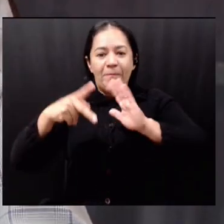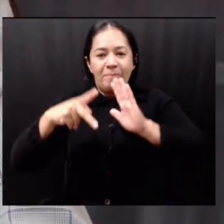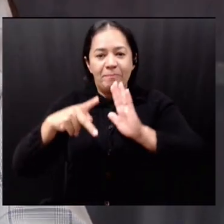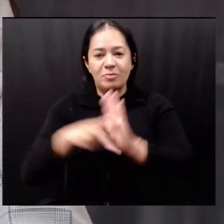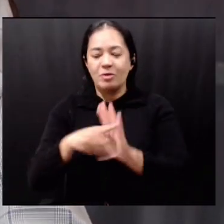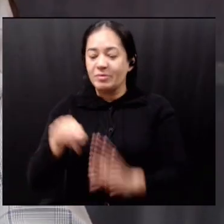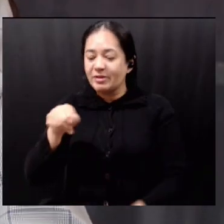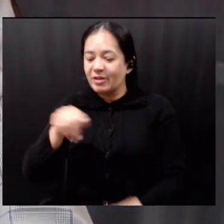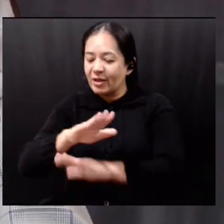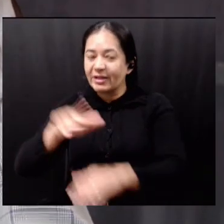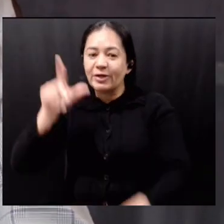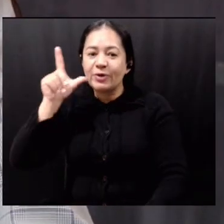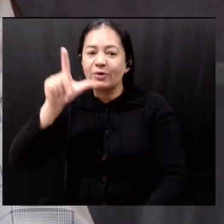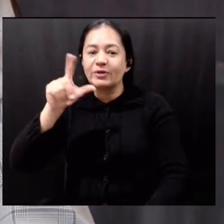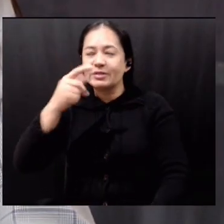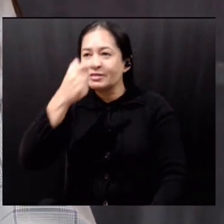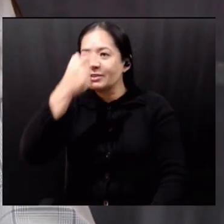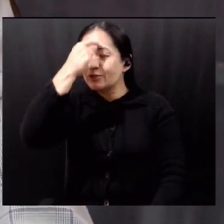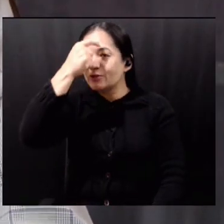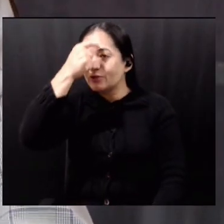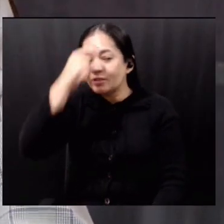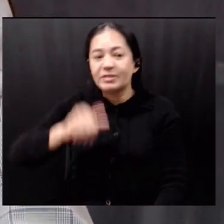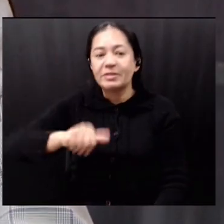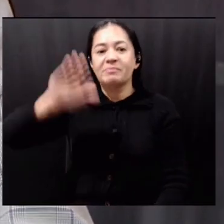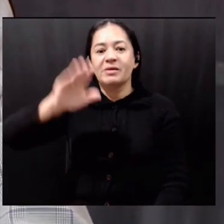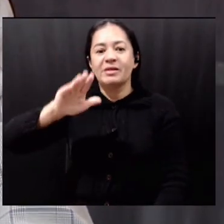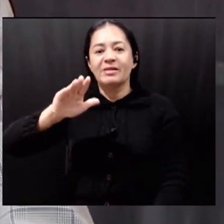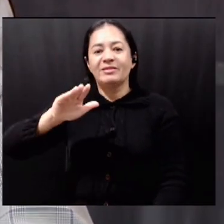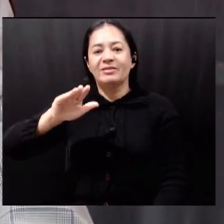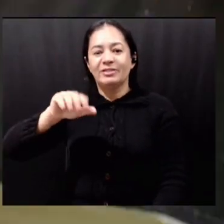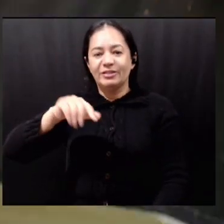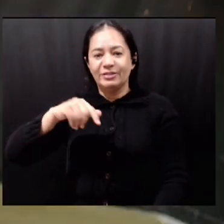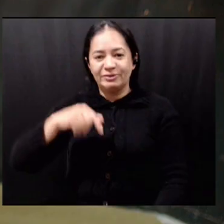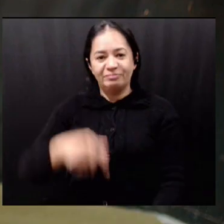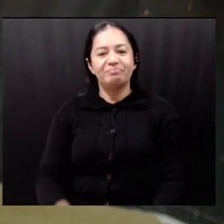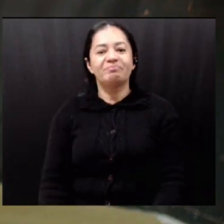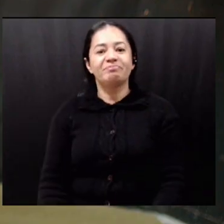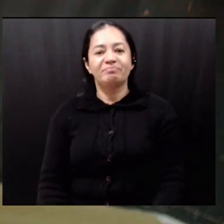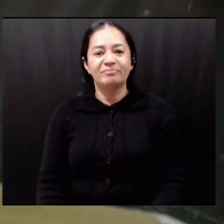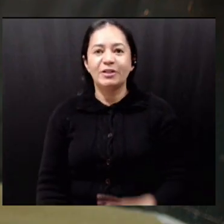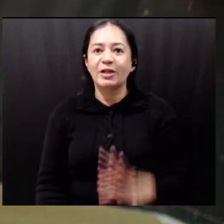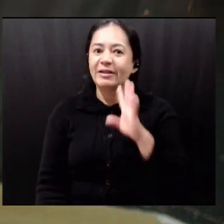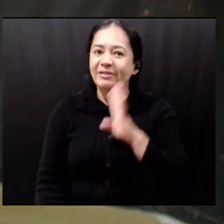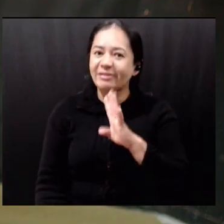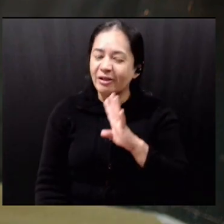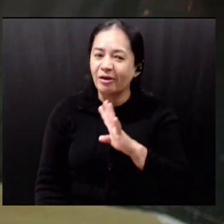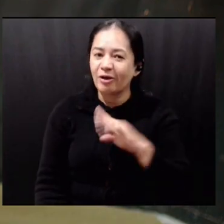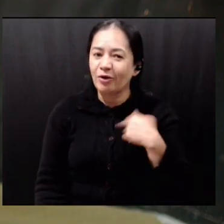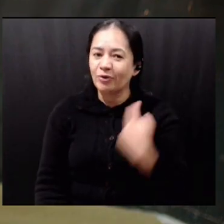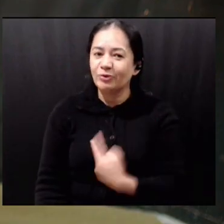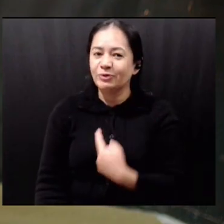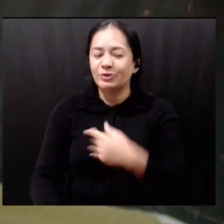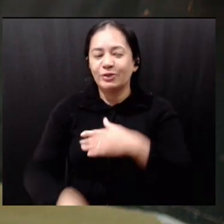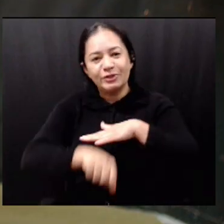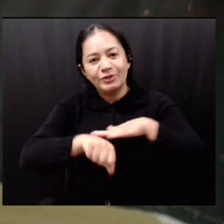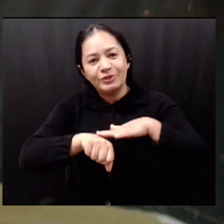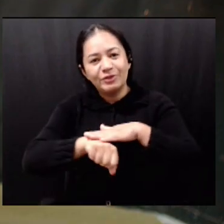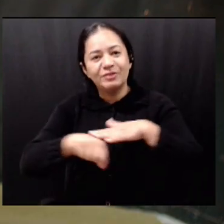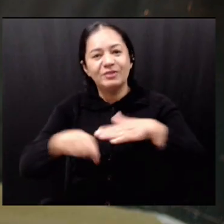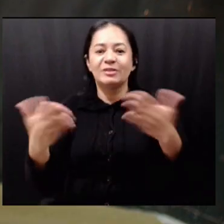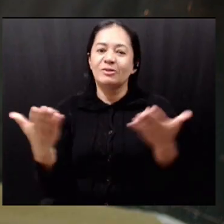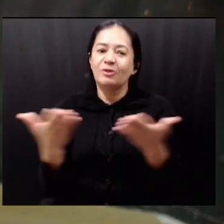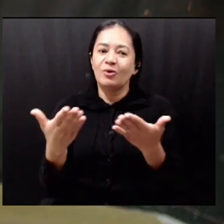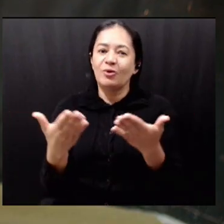mais consciência do seu eu no mundo também, né? Nossa, gente, que legal, né? Esse nosso bate-papo de hoje, porque hoje é